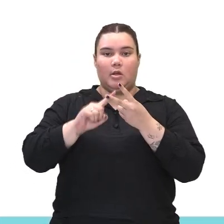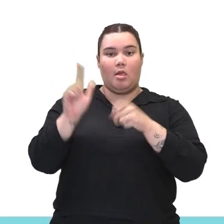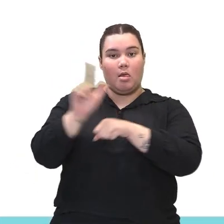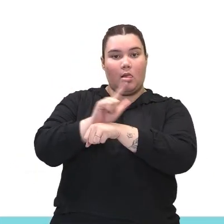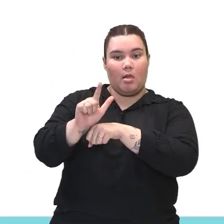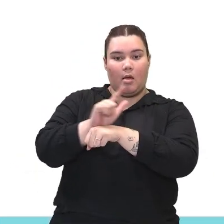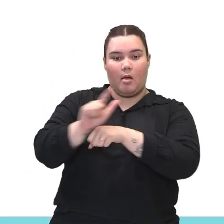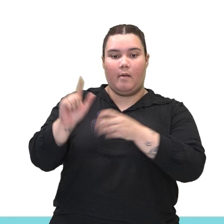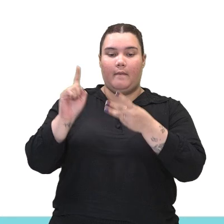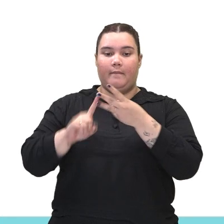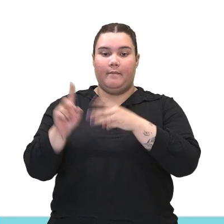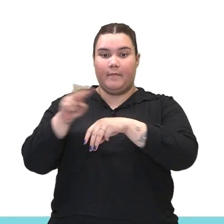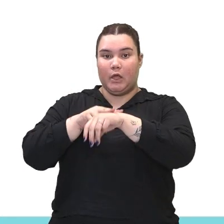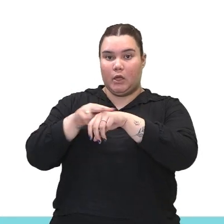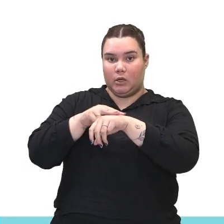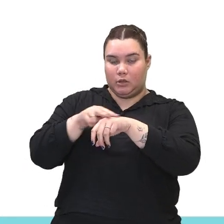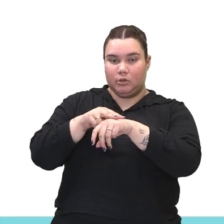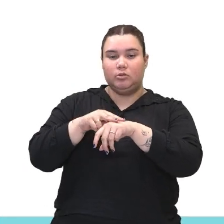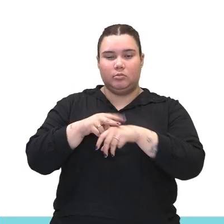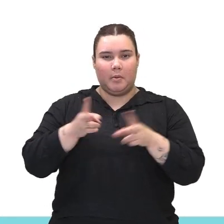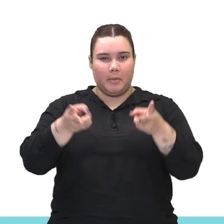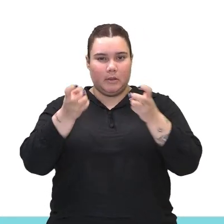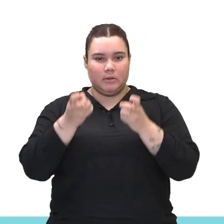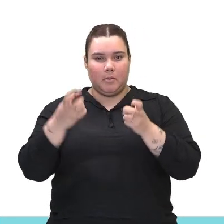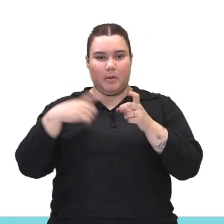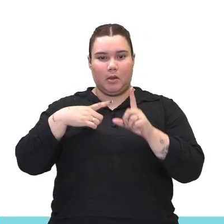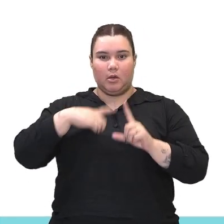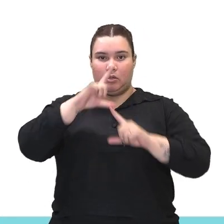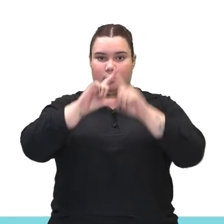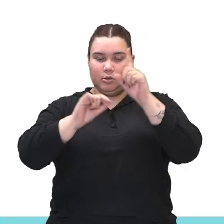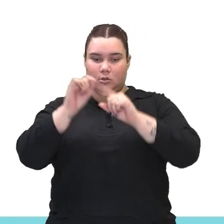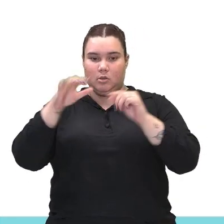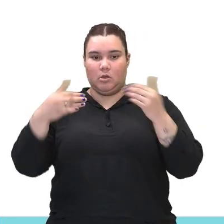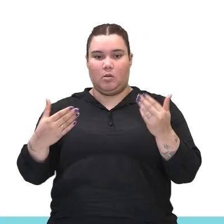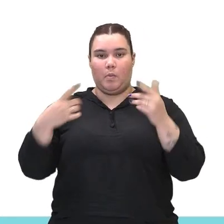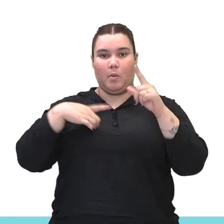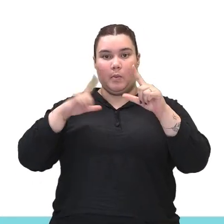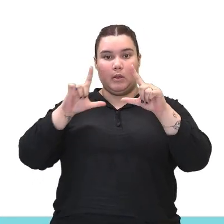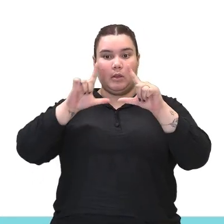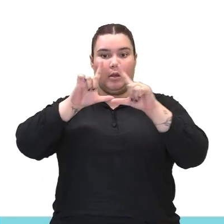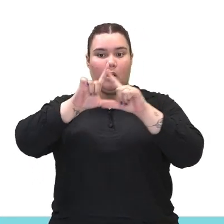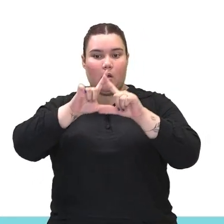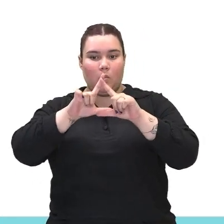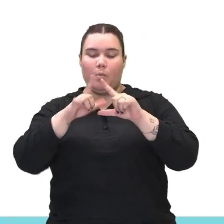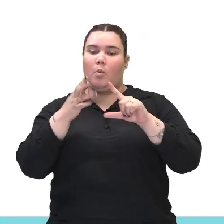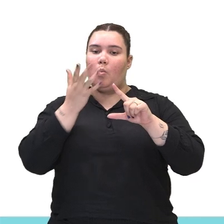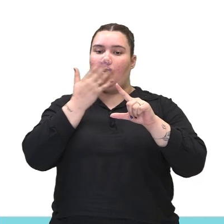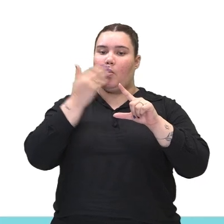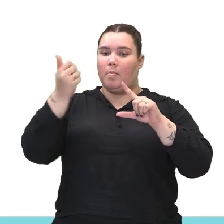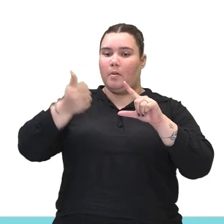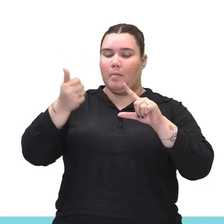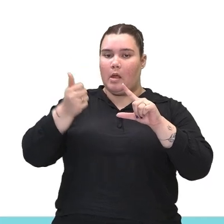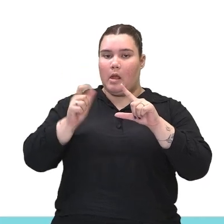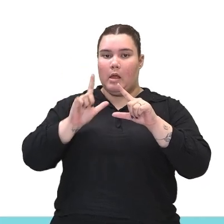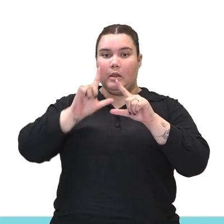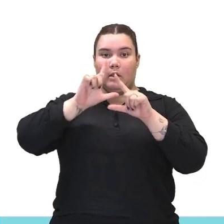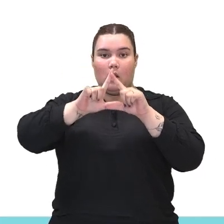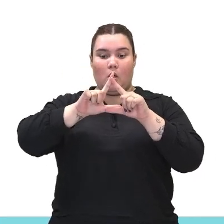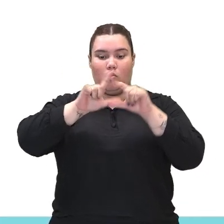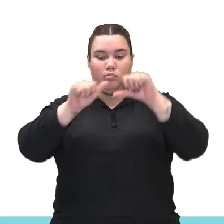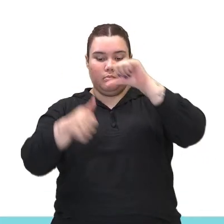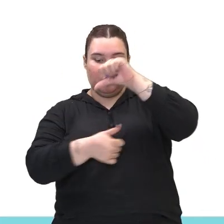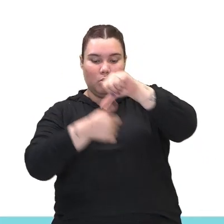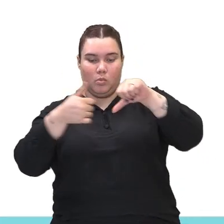Olha a estrela que falamos há pouco. Então, eu faço um triângulo para cima, cores primárias, triângulo para baixo,